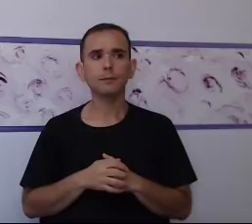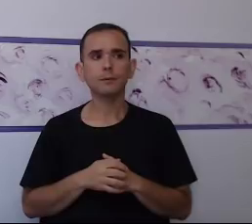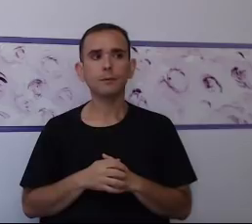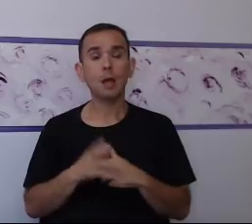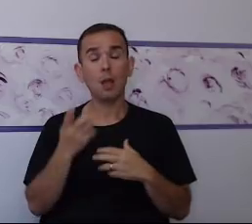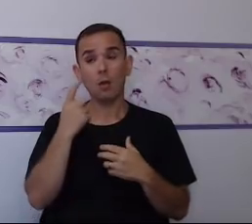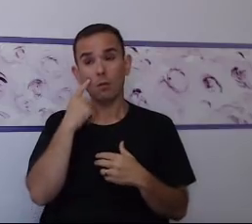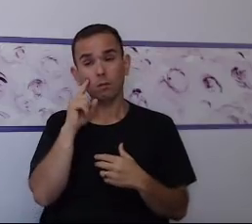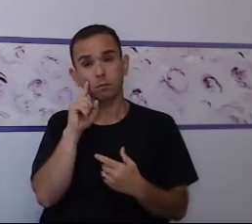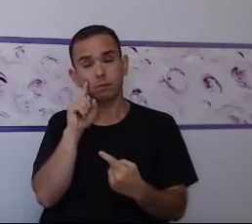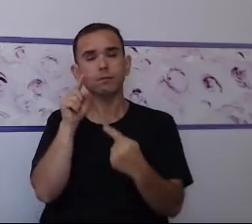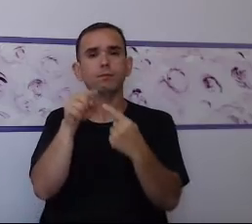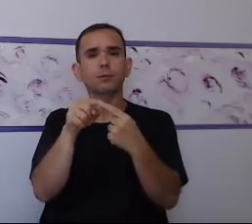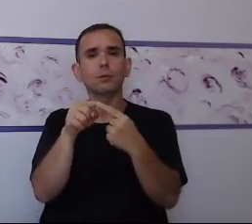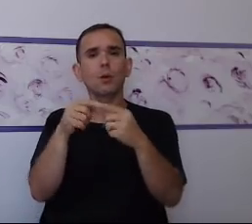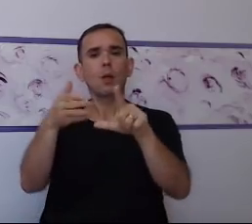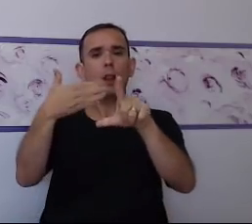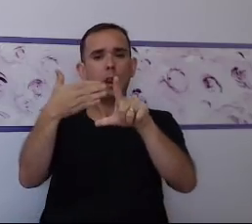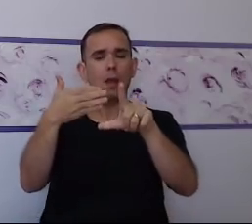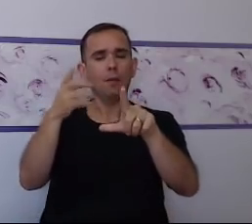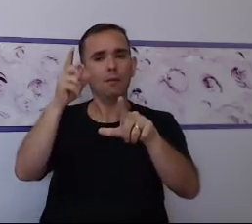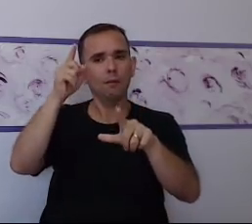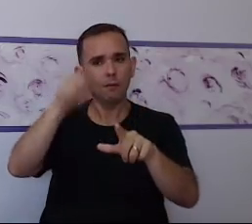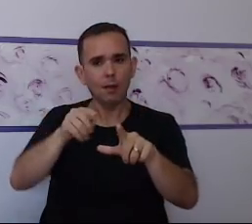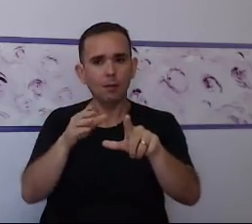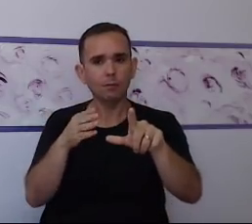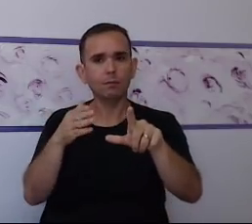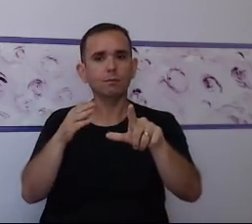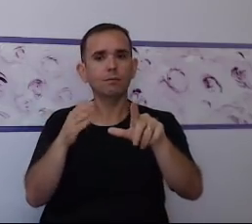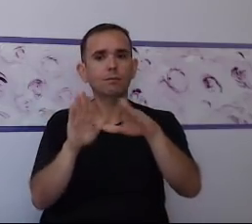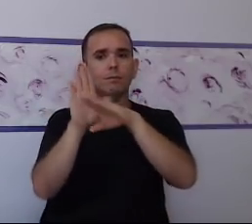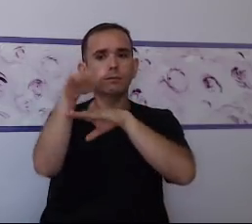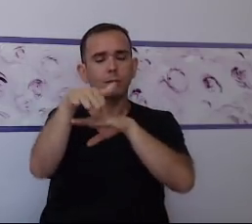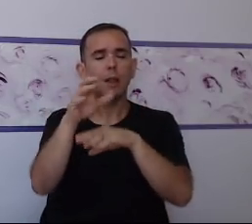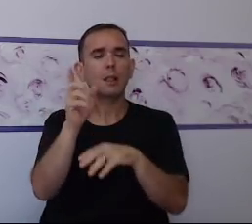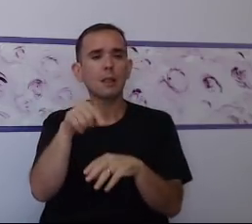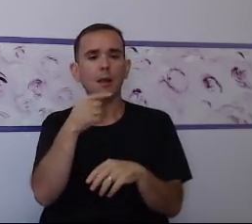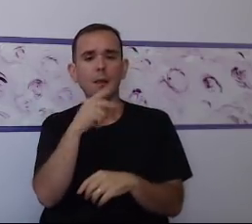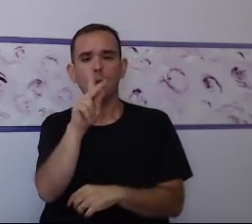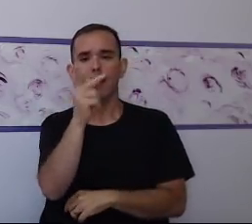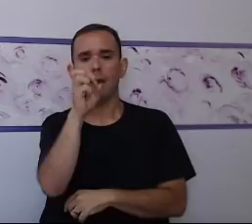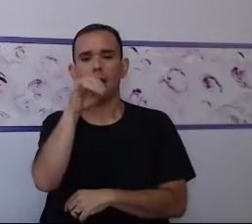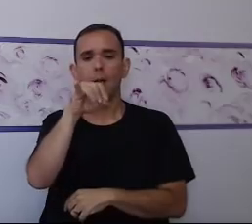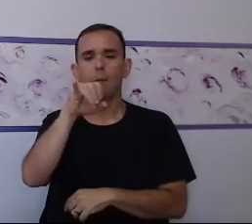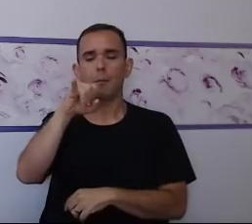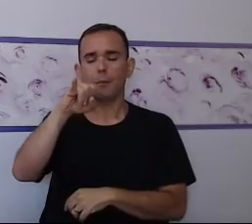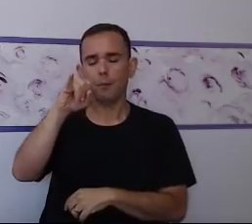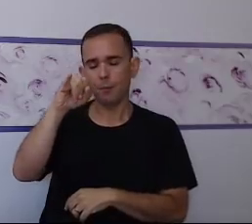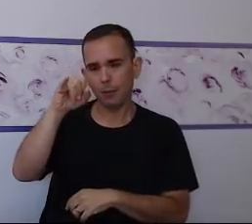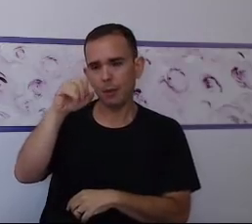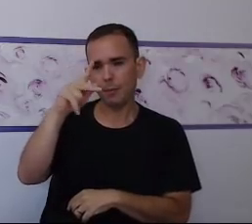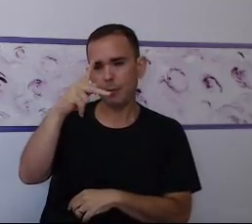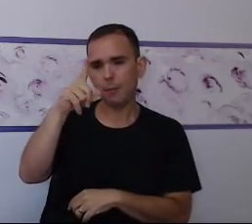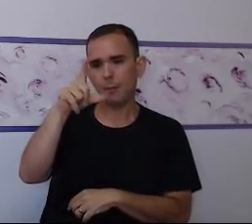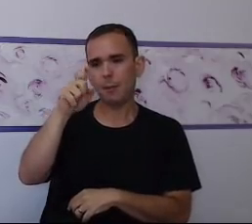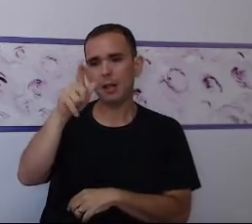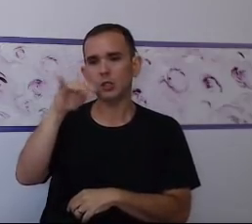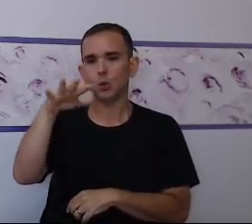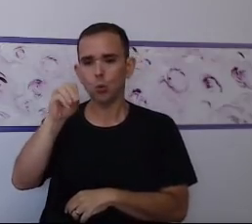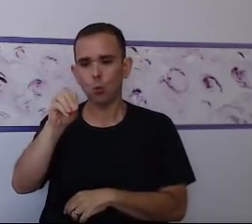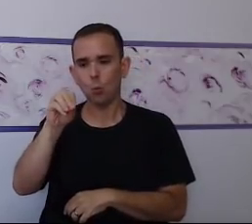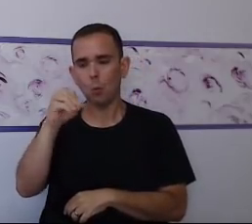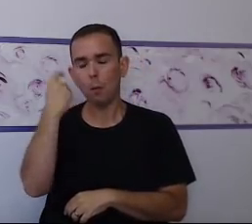Acabei passando o slide do hemiplégico. Então, quando a gente tem um hemiplégico de um lado comprometido, então a gente